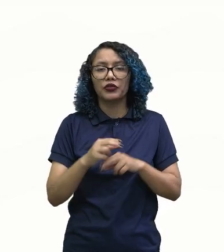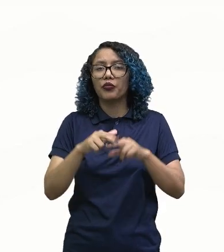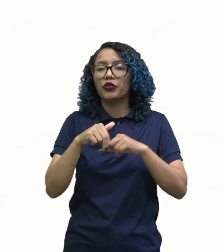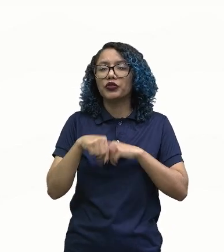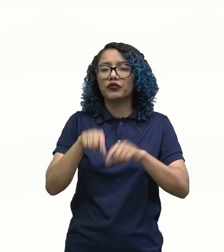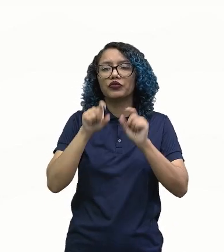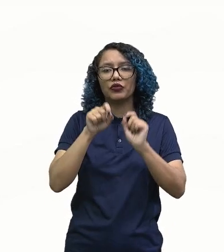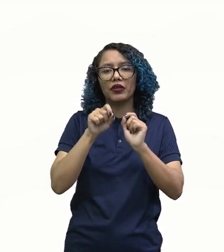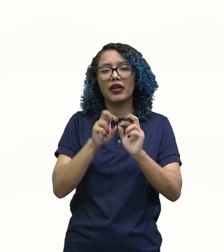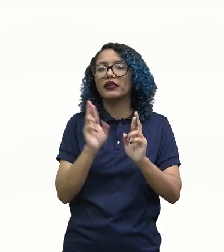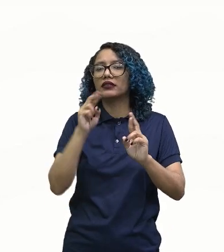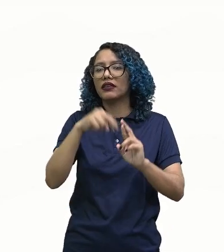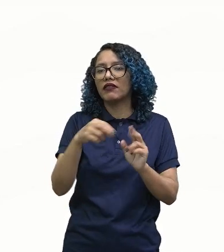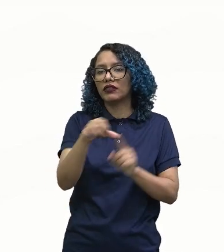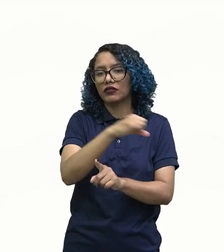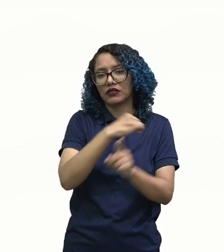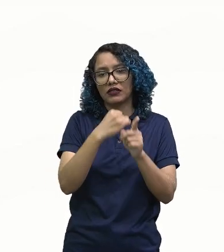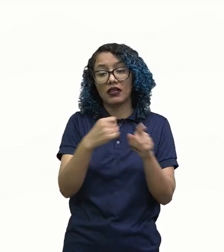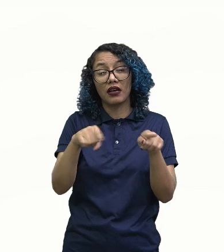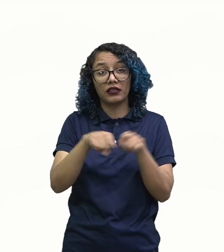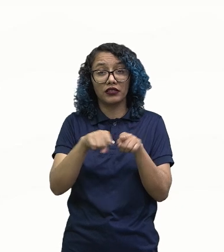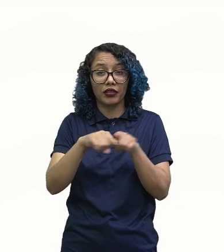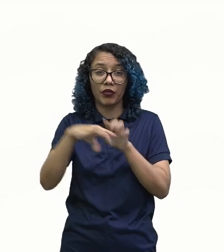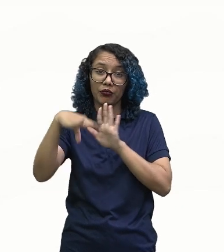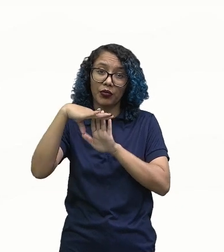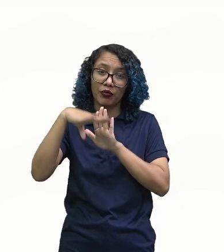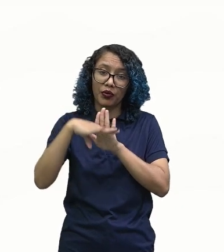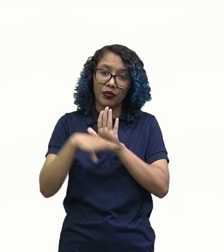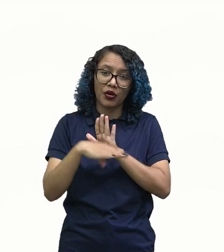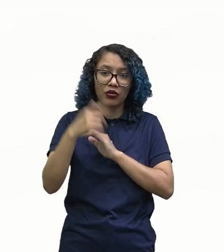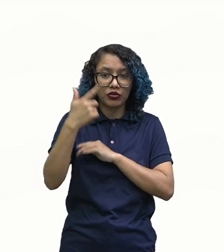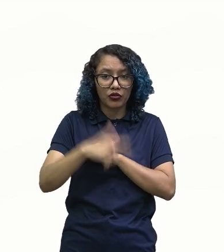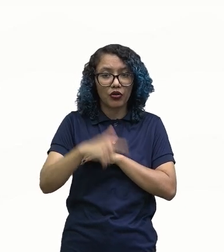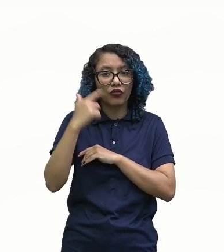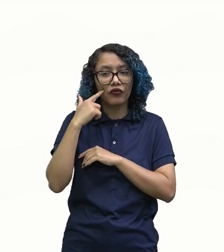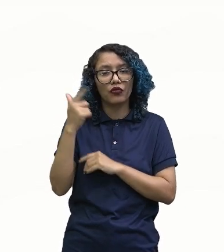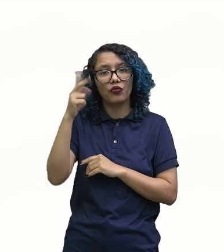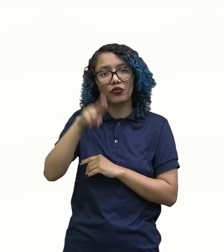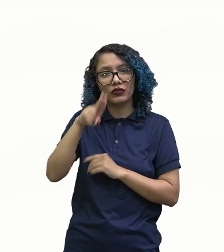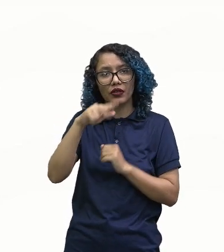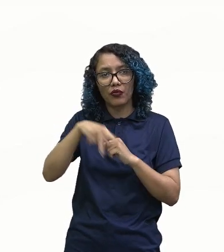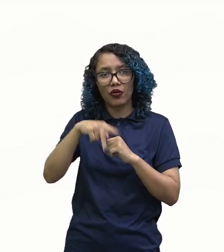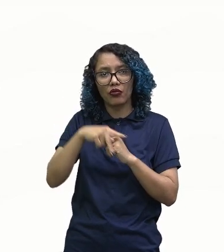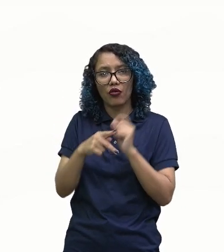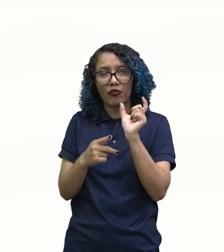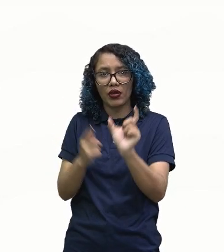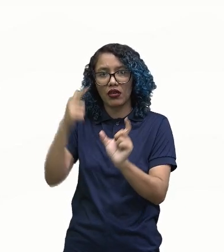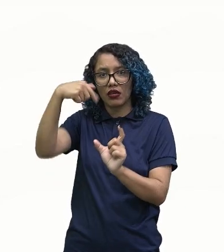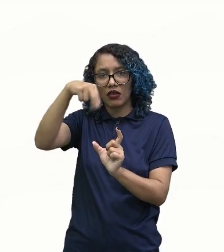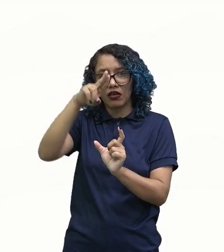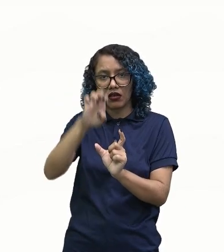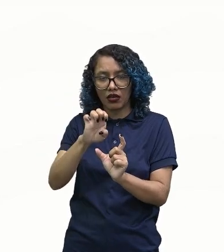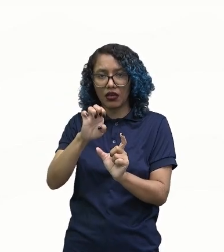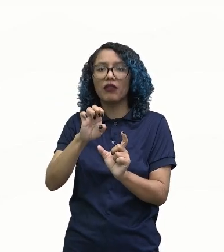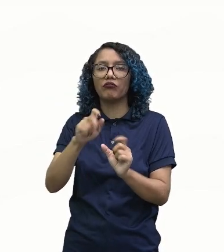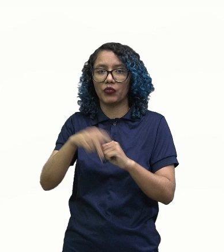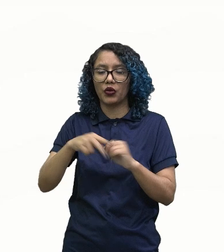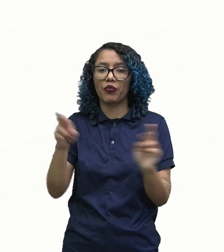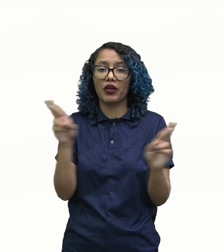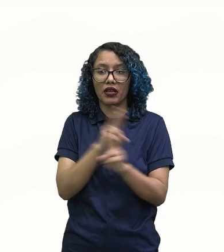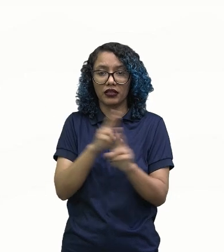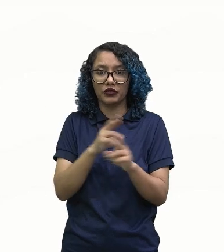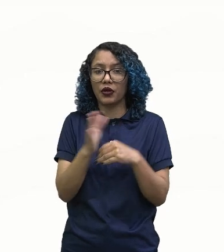à sociedade quanto às leis. Veja que outra vez eu utilizo os pronomes relativos, não são quaisquer